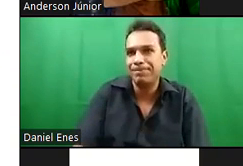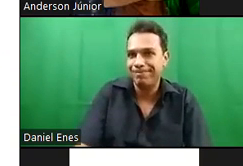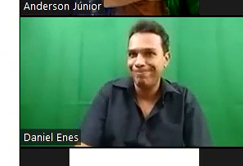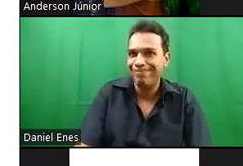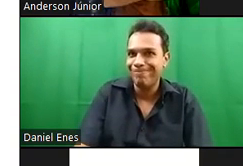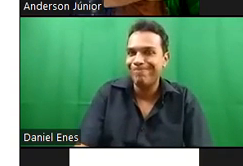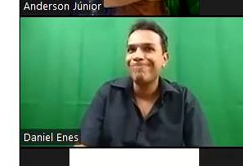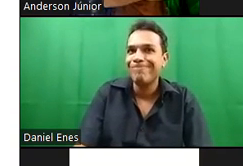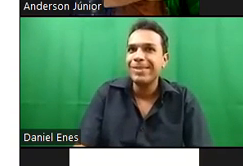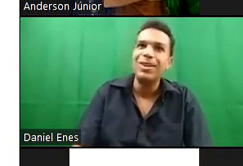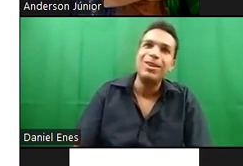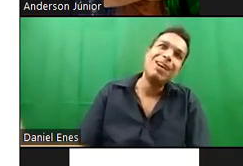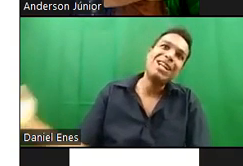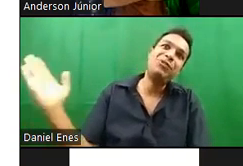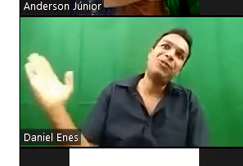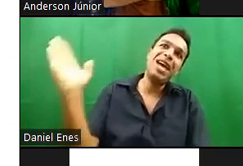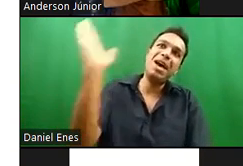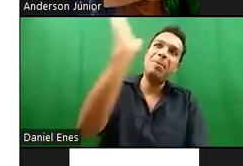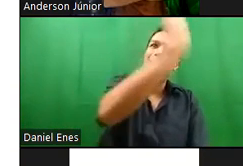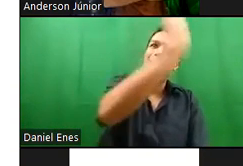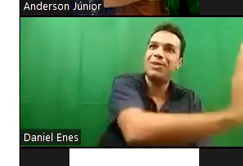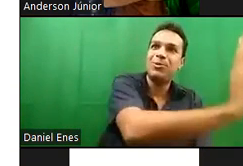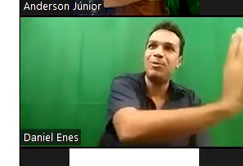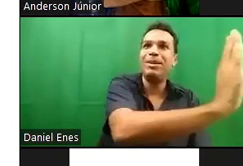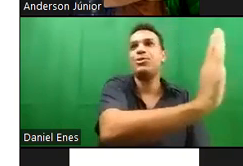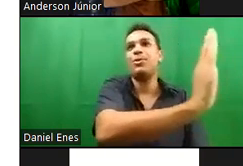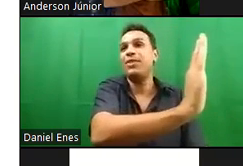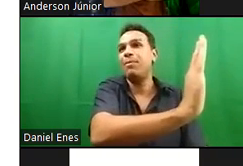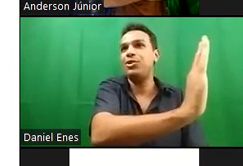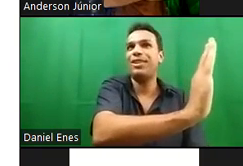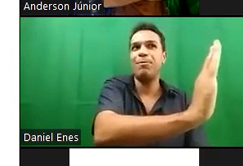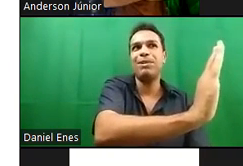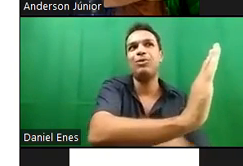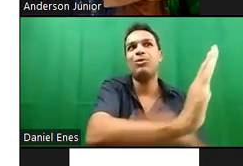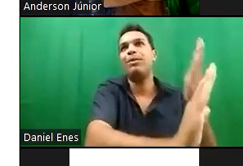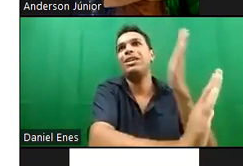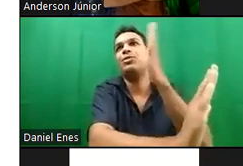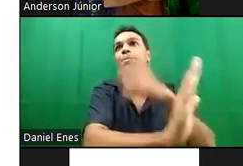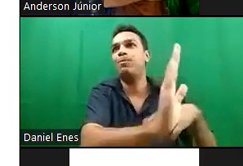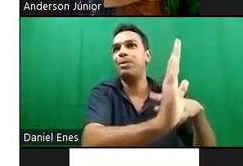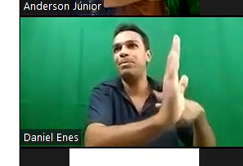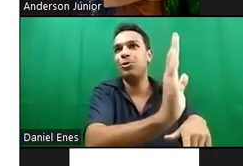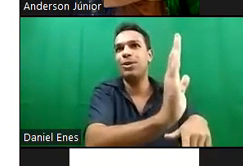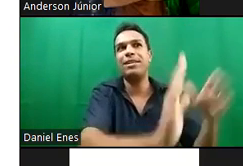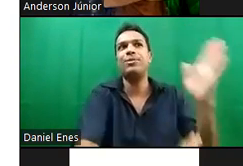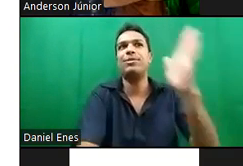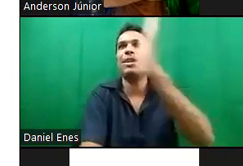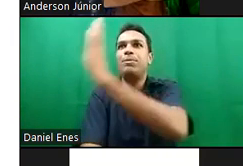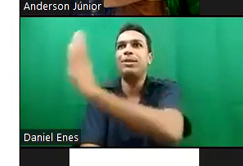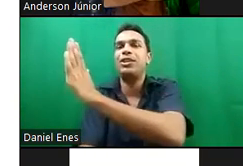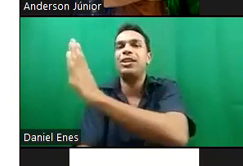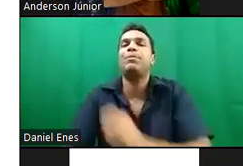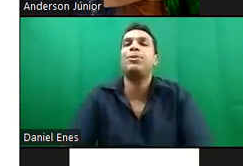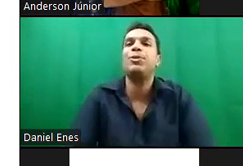quê? O advérbio lá no começo, o advérbio de tempo lá no começo, primeiro localizei o tempo